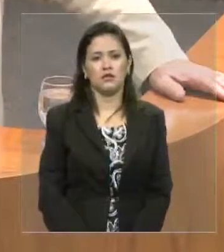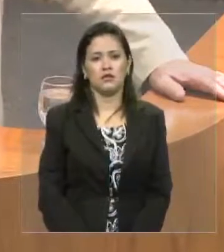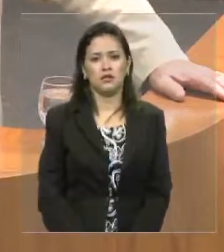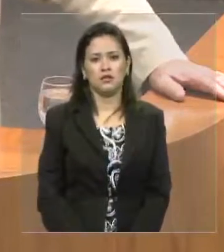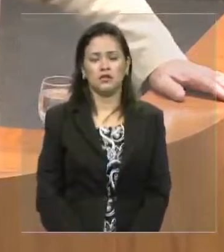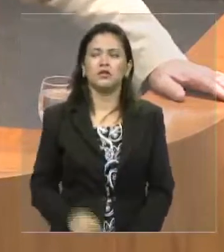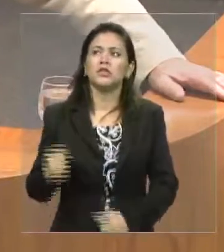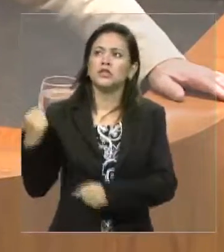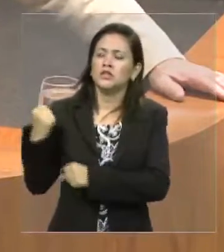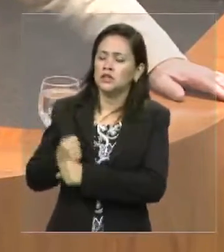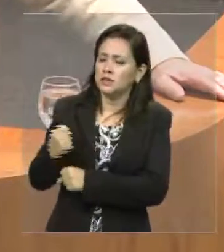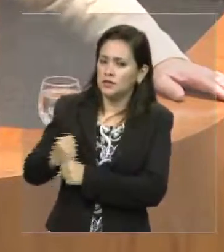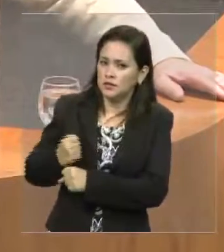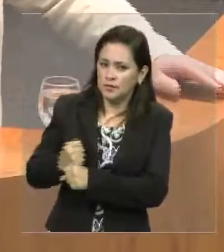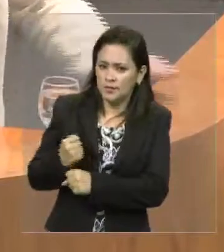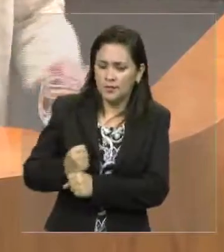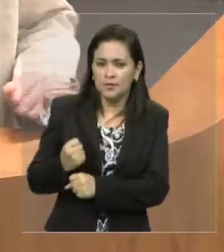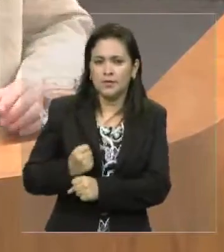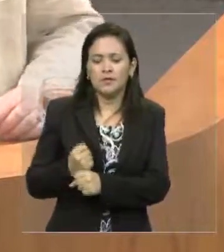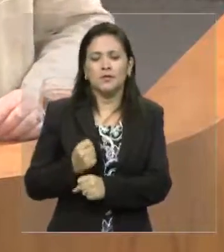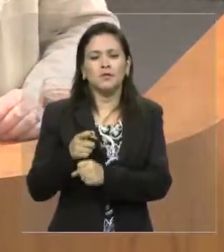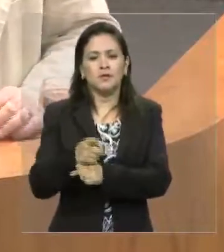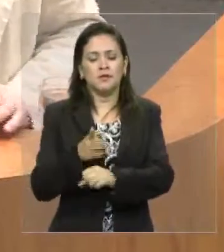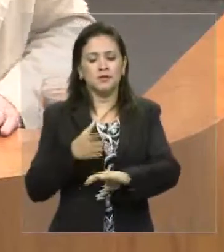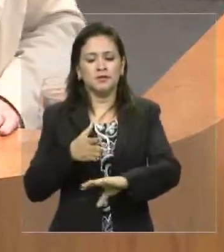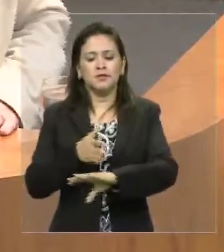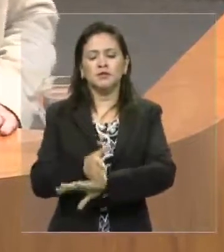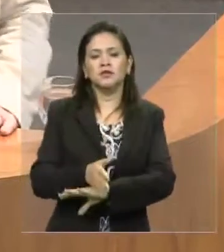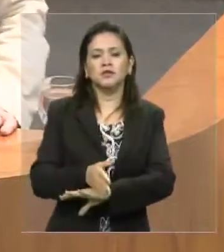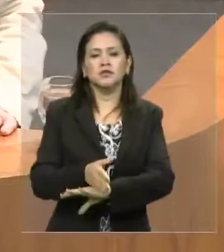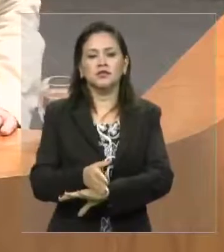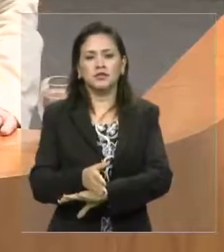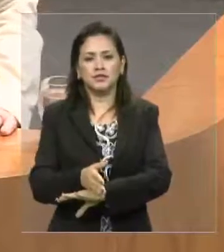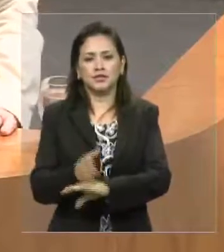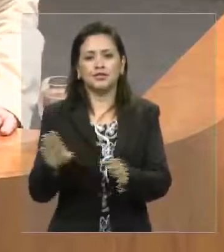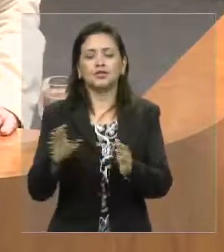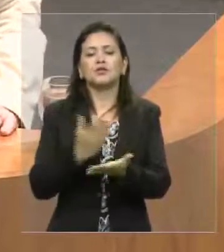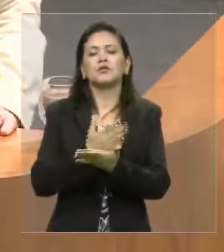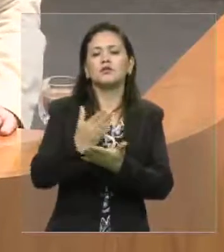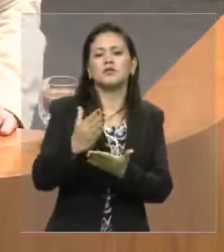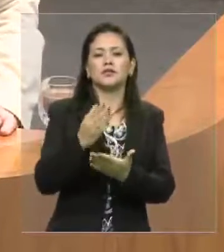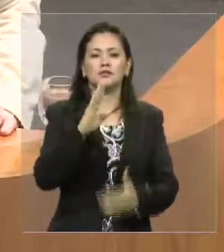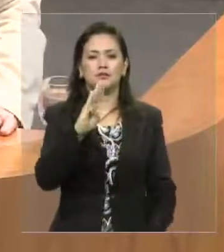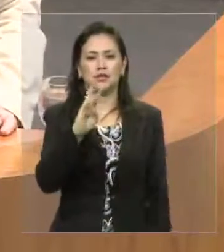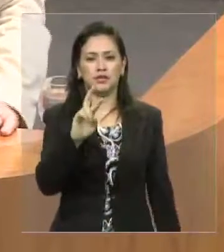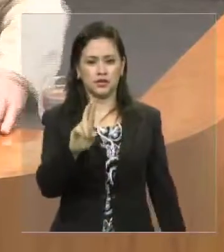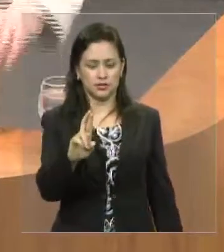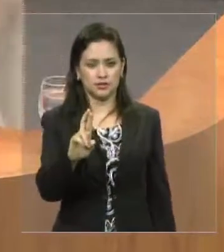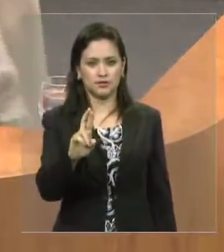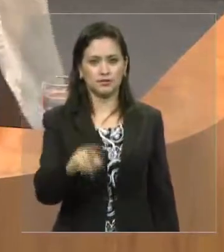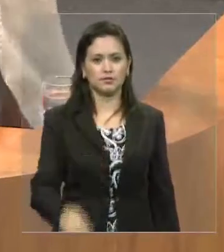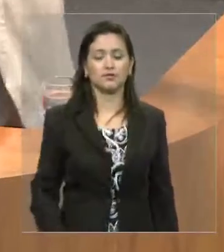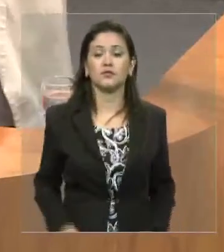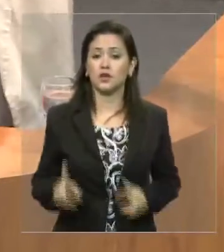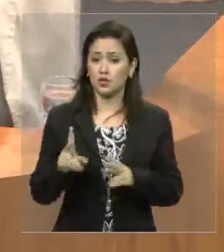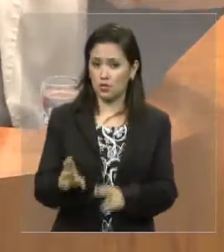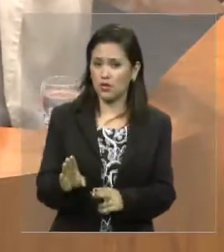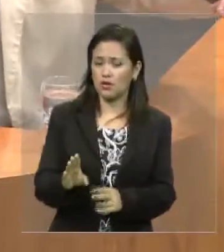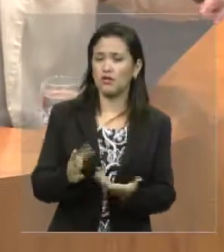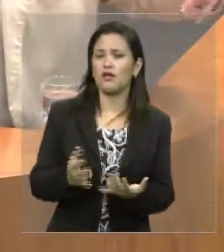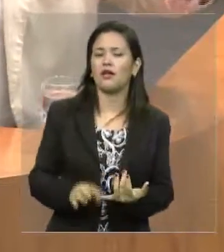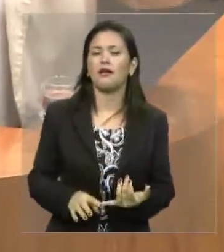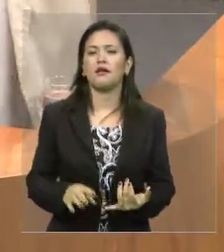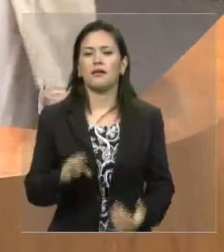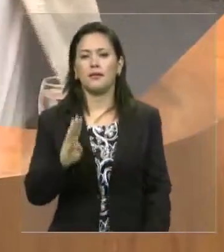histórico daquela entrada de São Luís, assim como foi resolvido o problema do Bacanga, da curva do